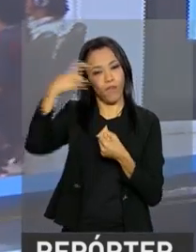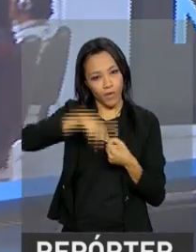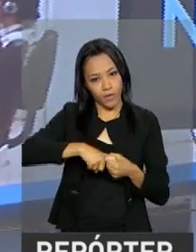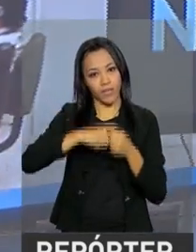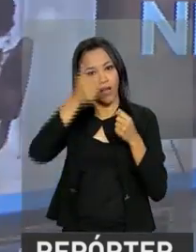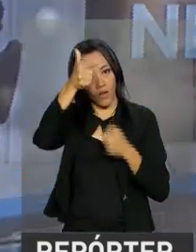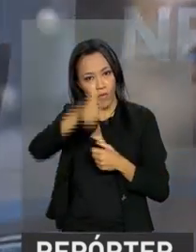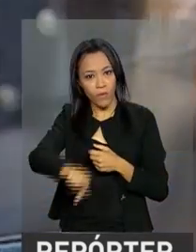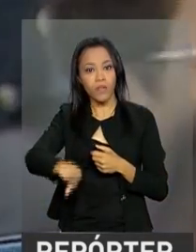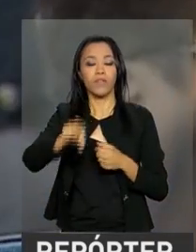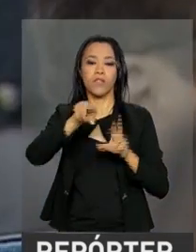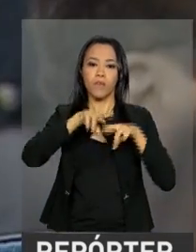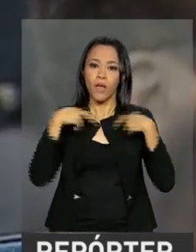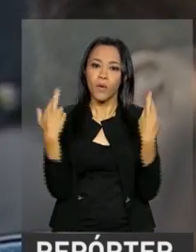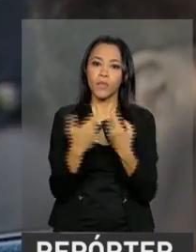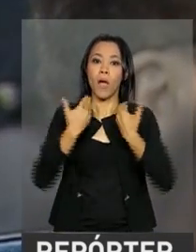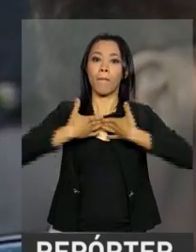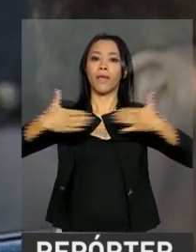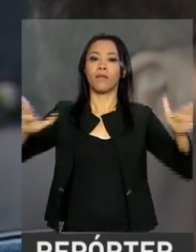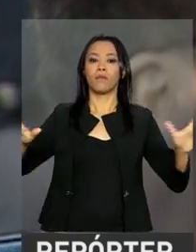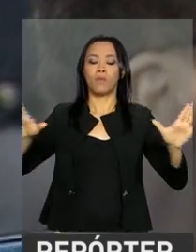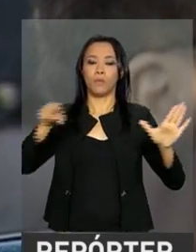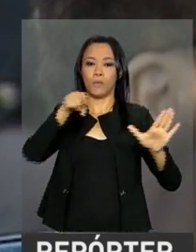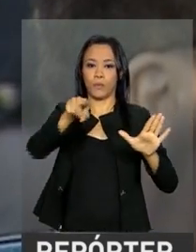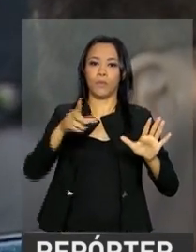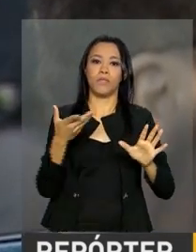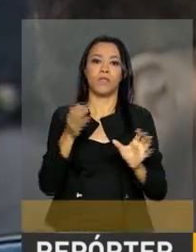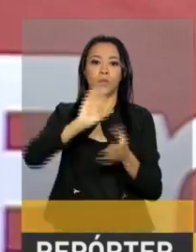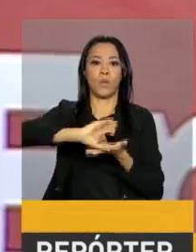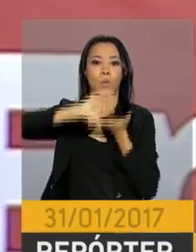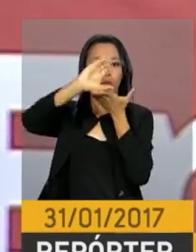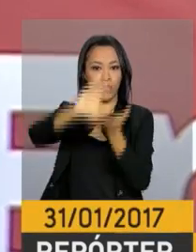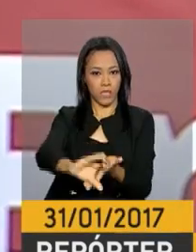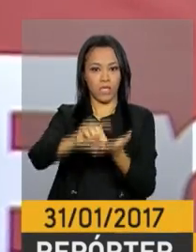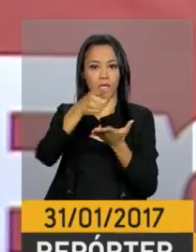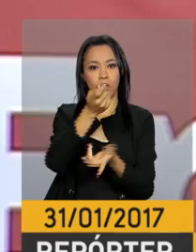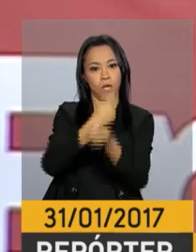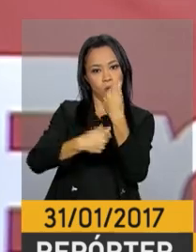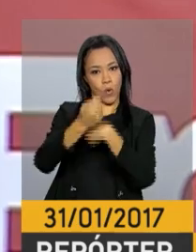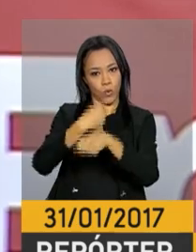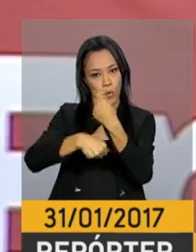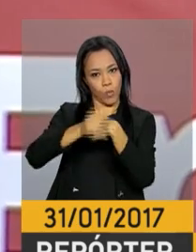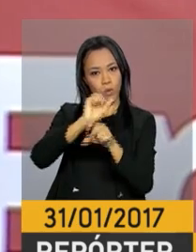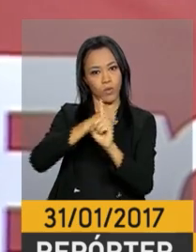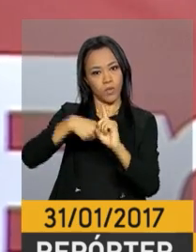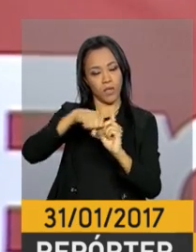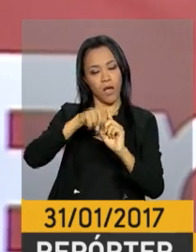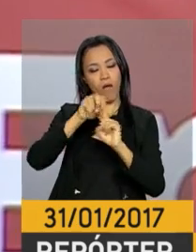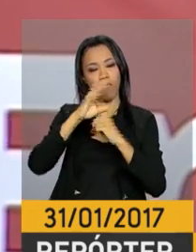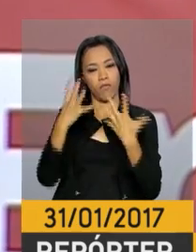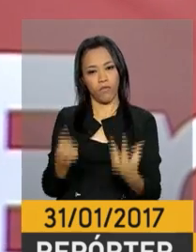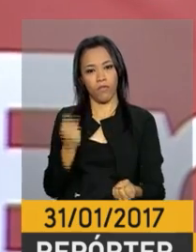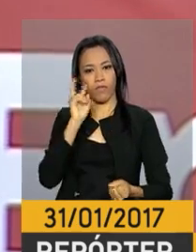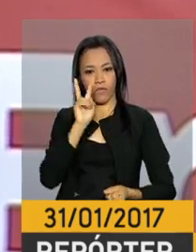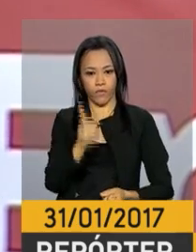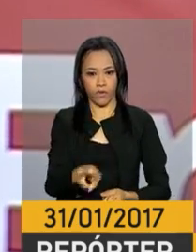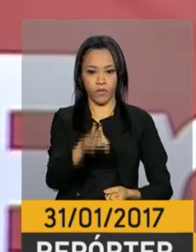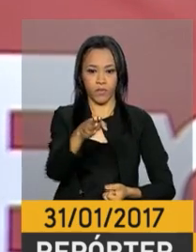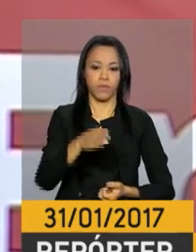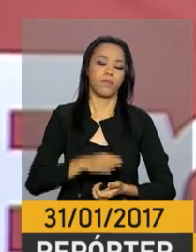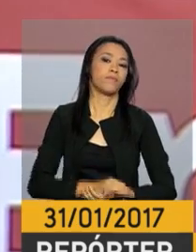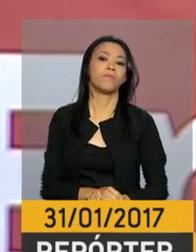gente vai voltar ao vivo pra abertura do reunião do conselho de desenvolvimento econômico e social vamos acompanhar e